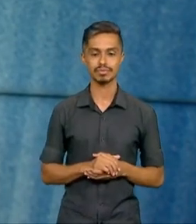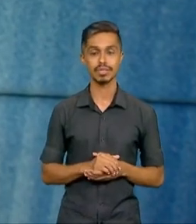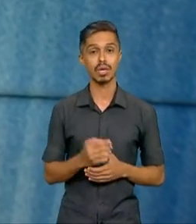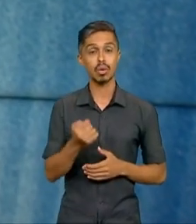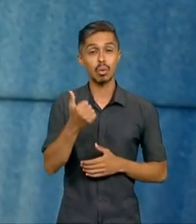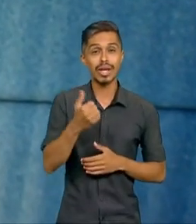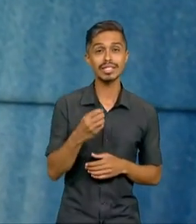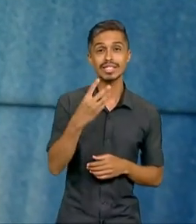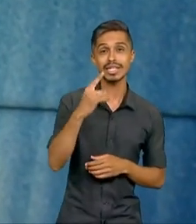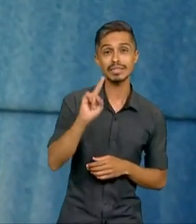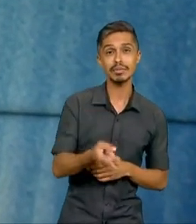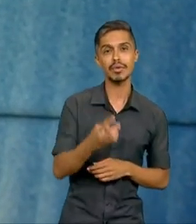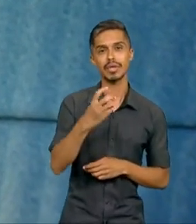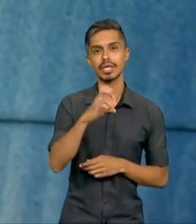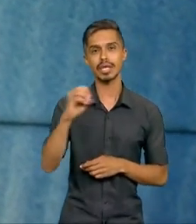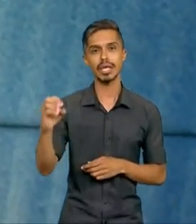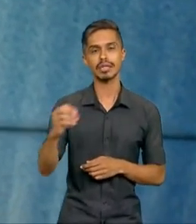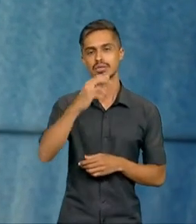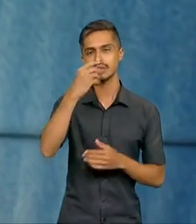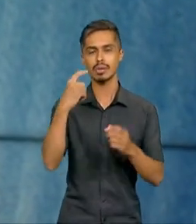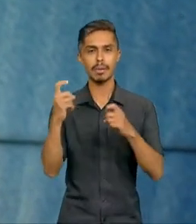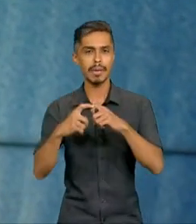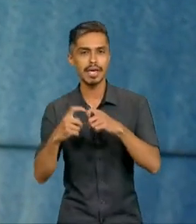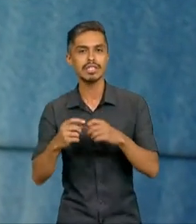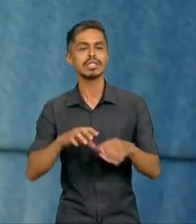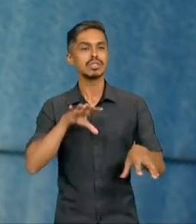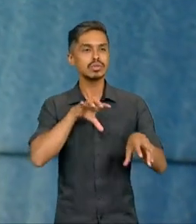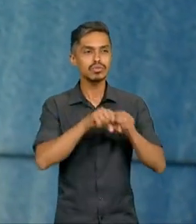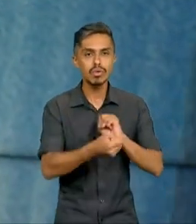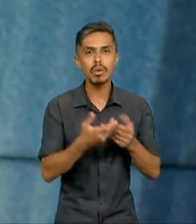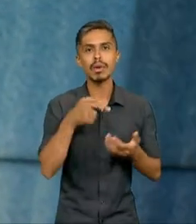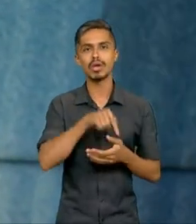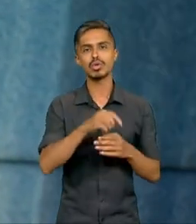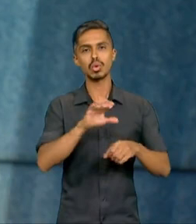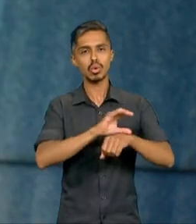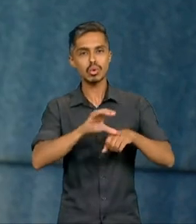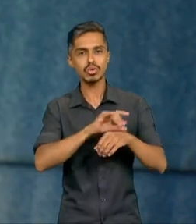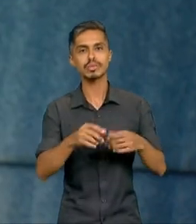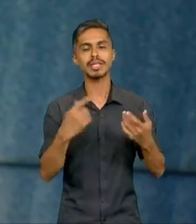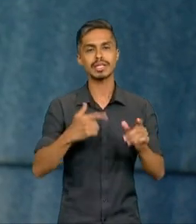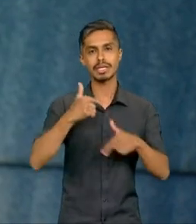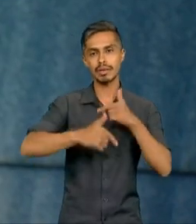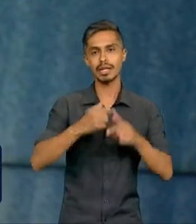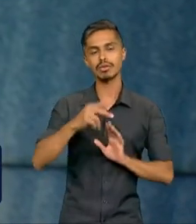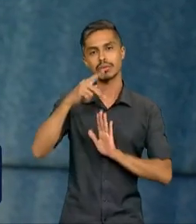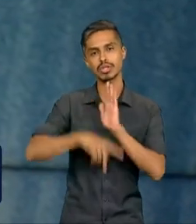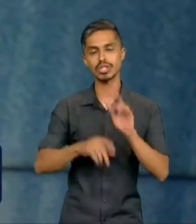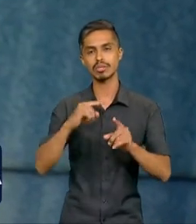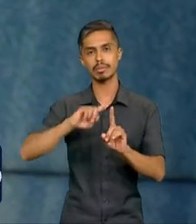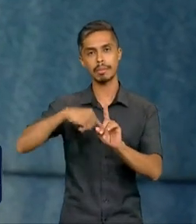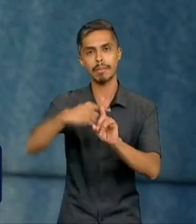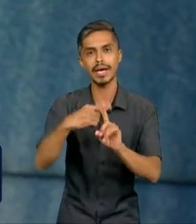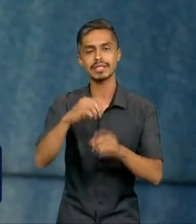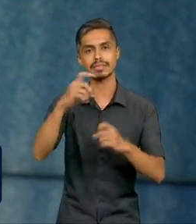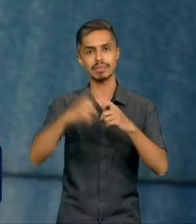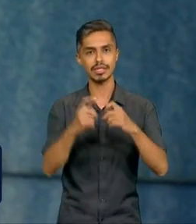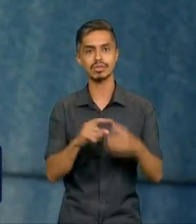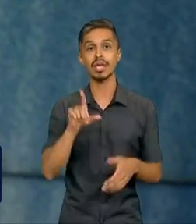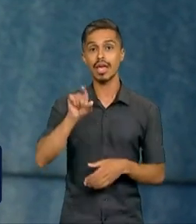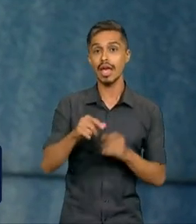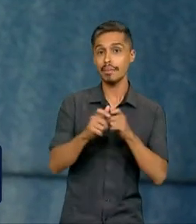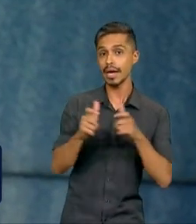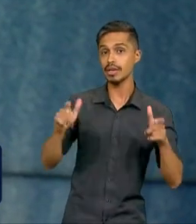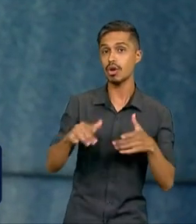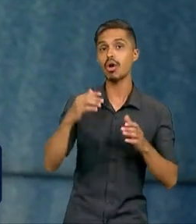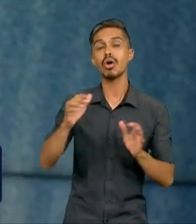quase 3.500 médicos estão concluindo o curso para trabalhar no Mais Médicos. Essa é a maior turma em formação